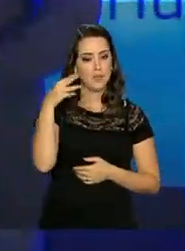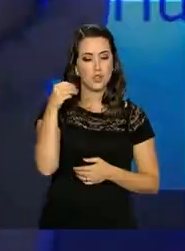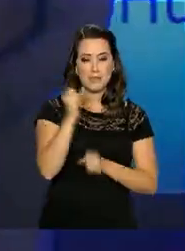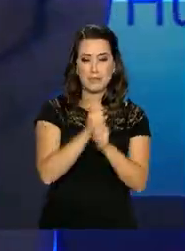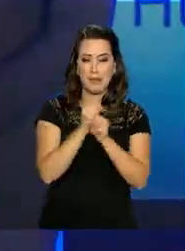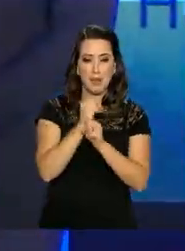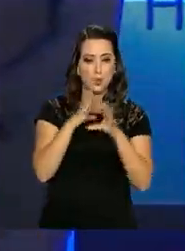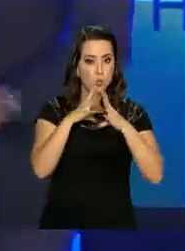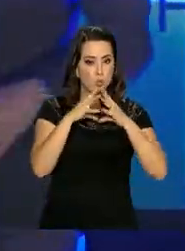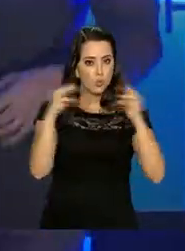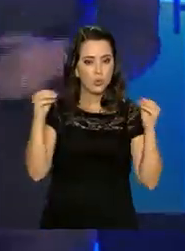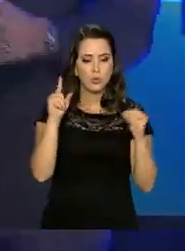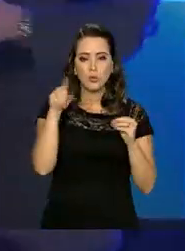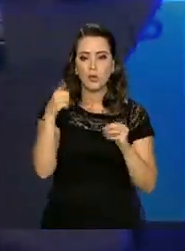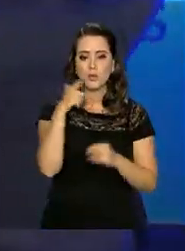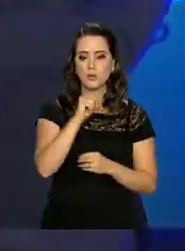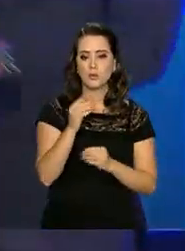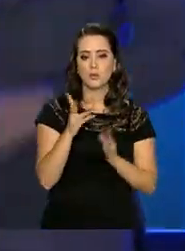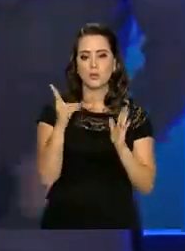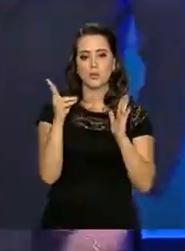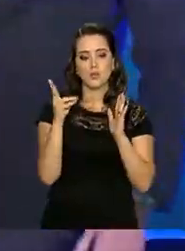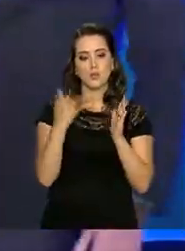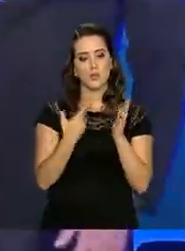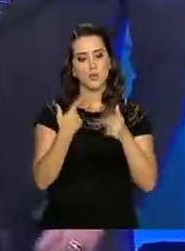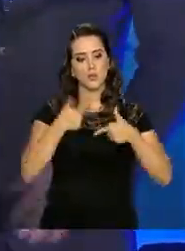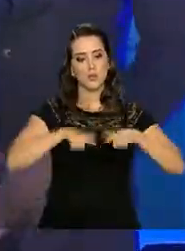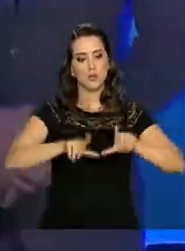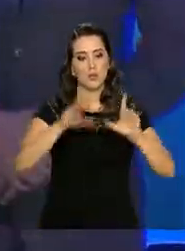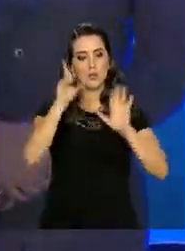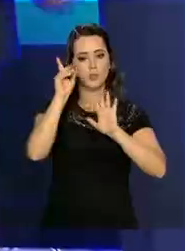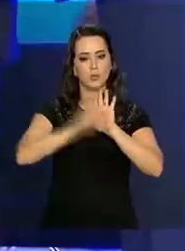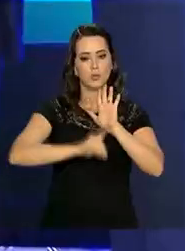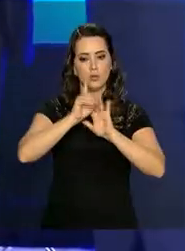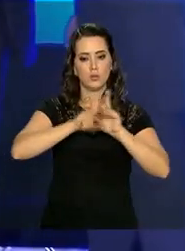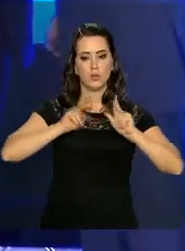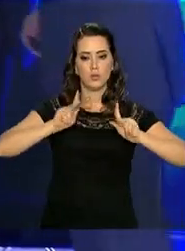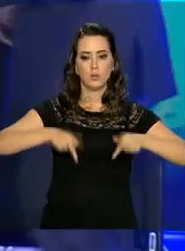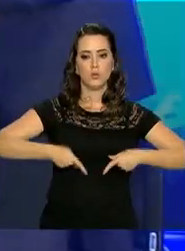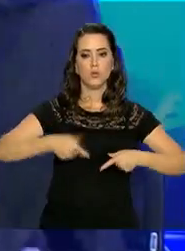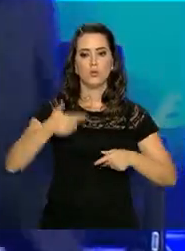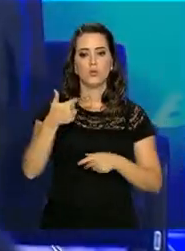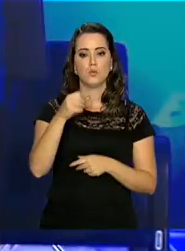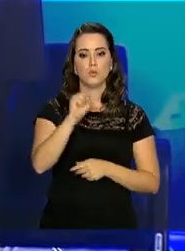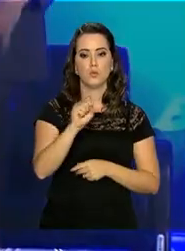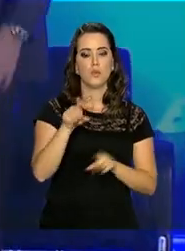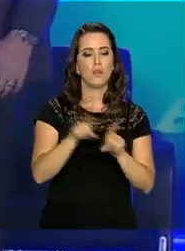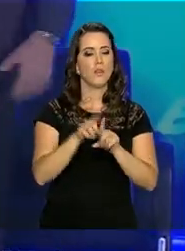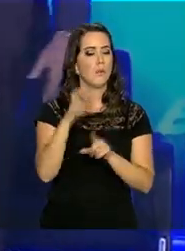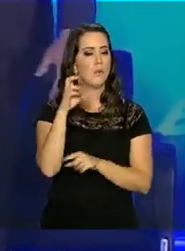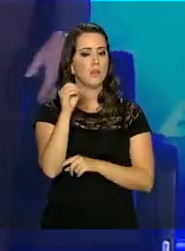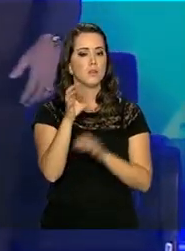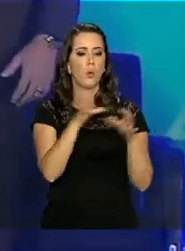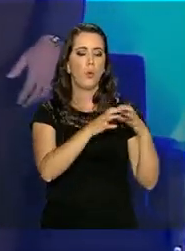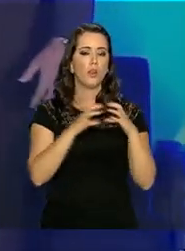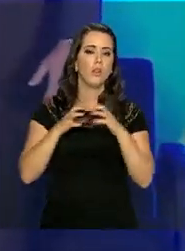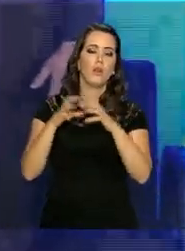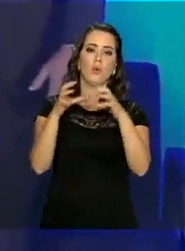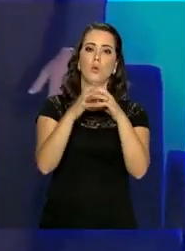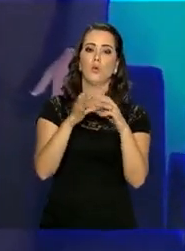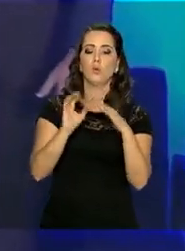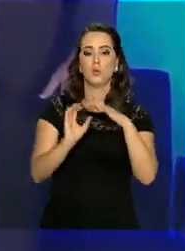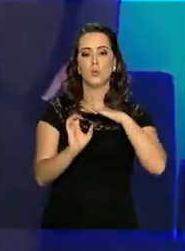reconhecido. Ela foi uma das ganhadoras do Prêmio Direitos Humanos 2018, que também premiou cerca de 50 entidades sociais